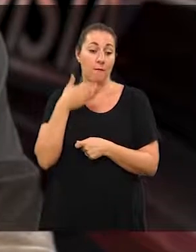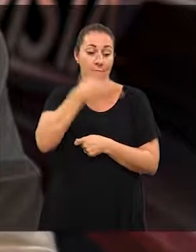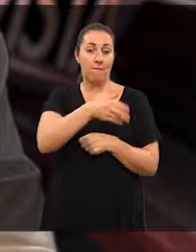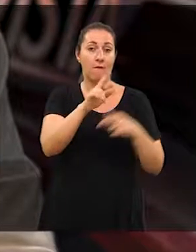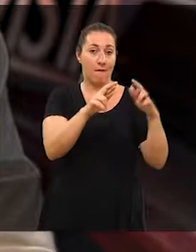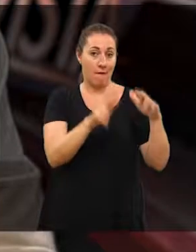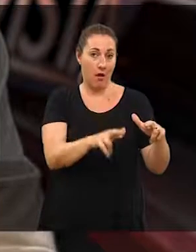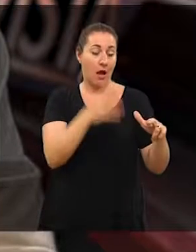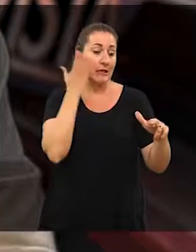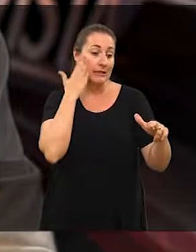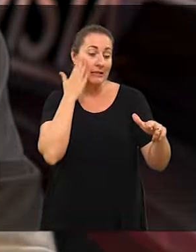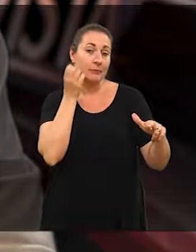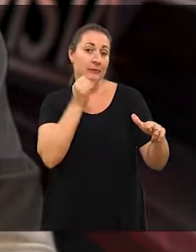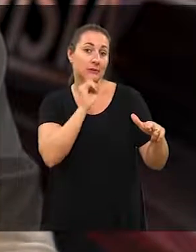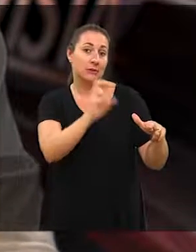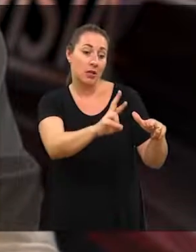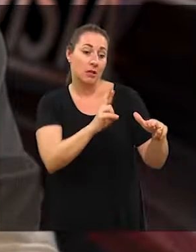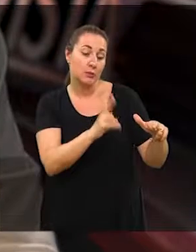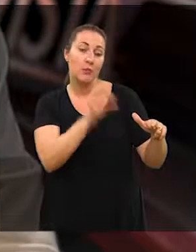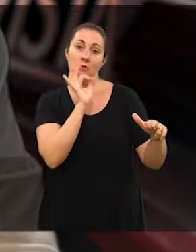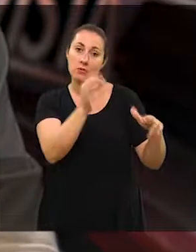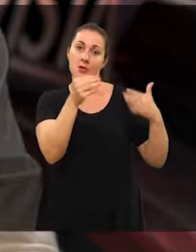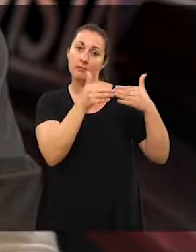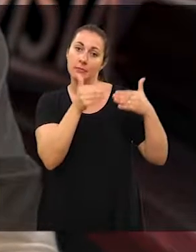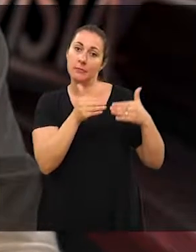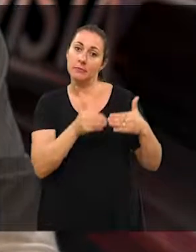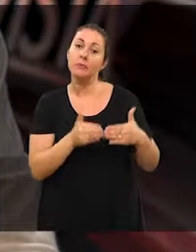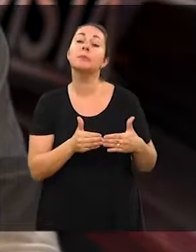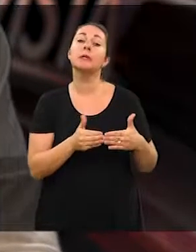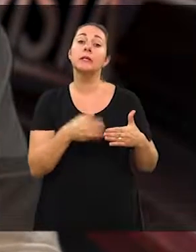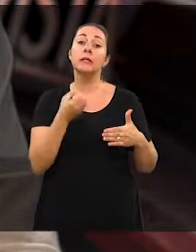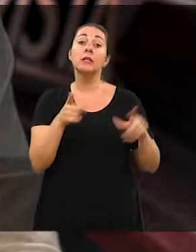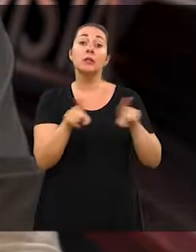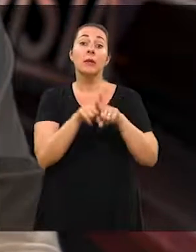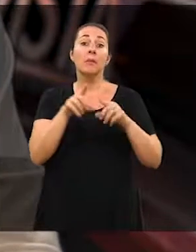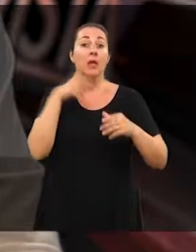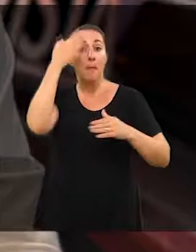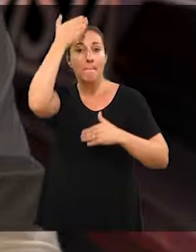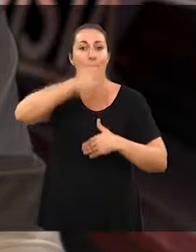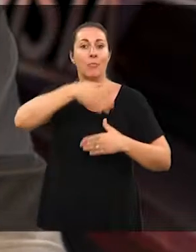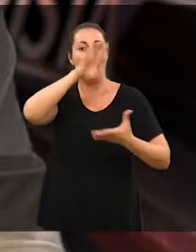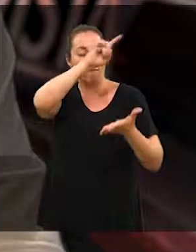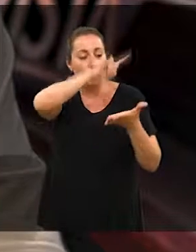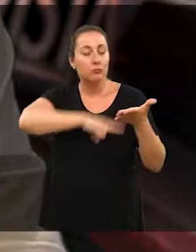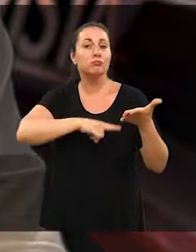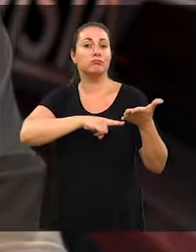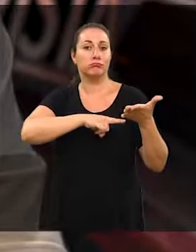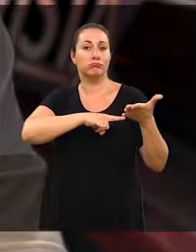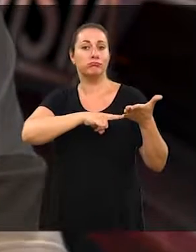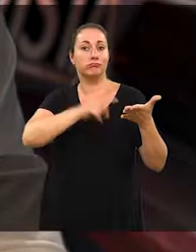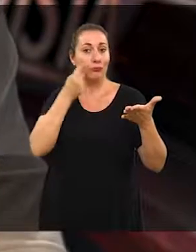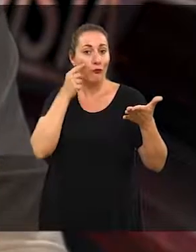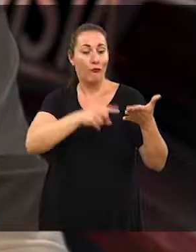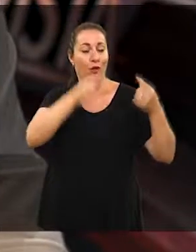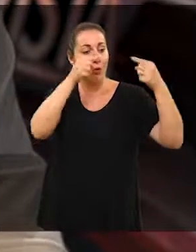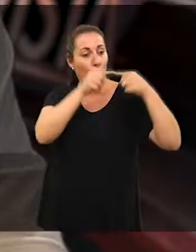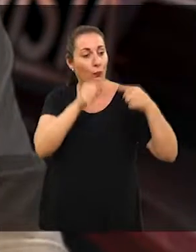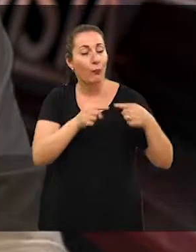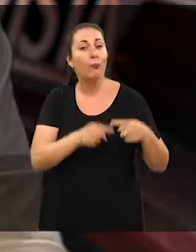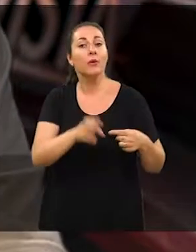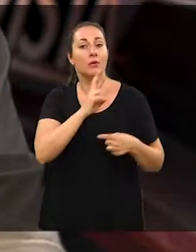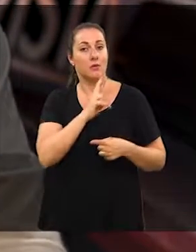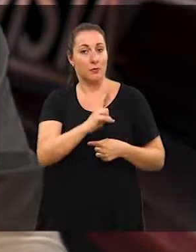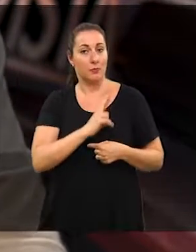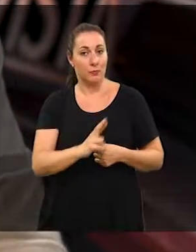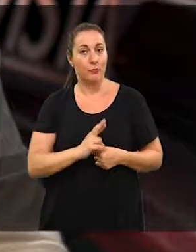respondido, né, procede ou não, ela vai pedir alguns documentos e ela já vai ver se procede ou não procede, né, se está de acordo ou não está